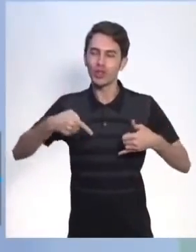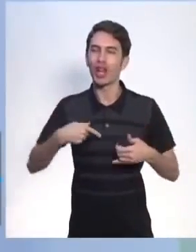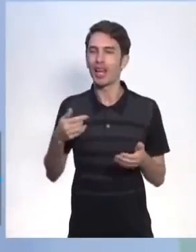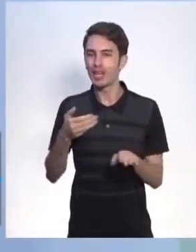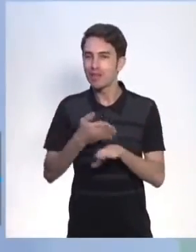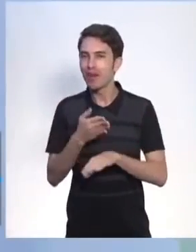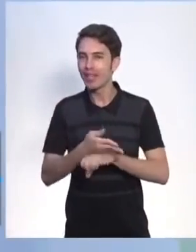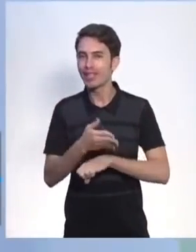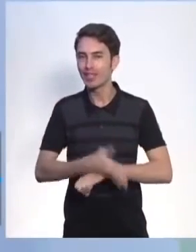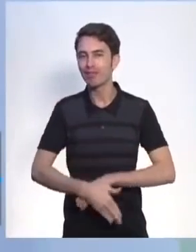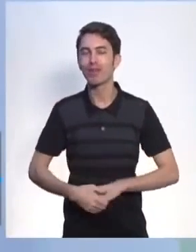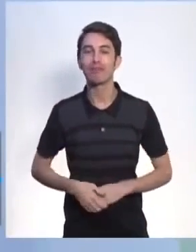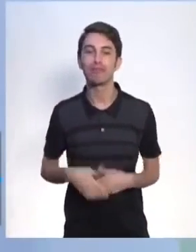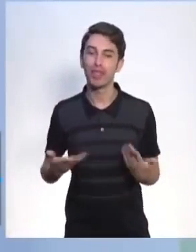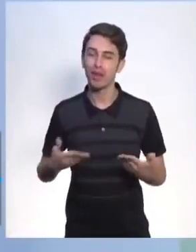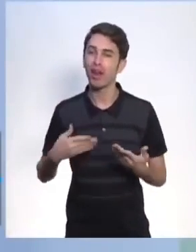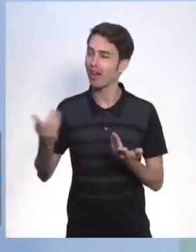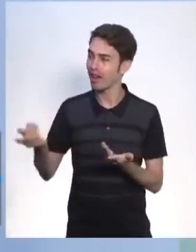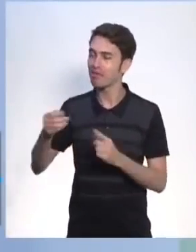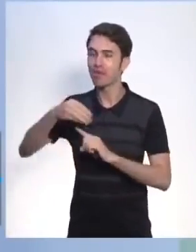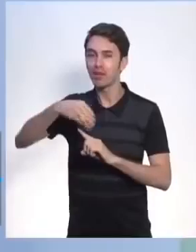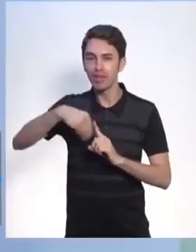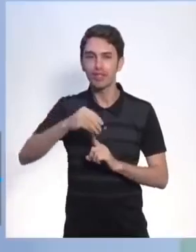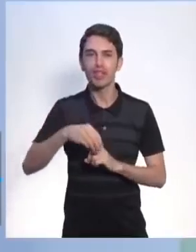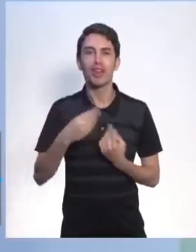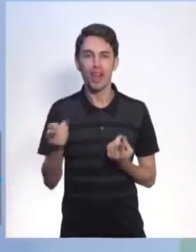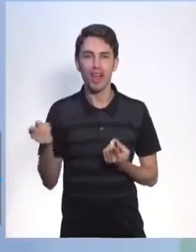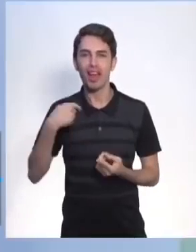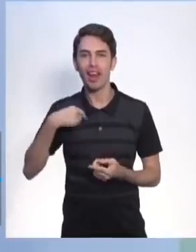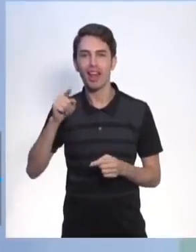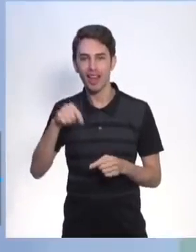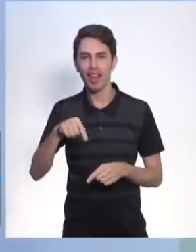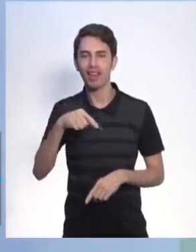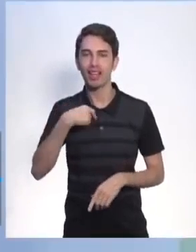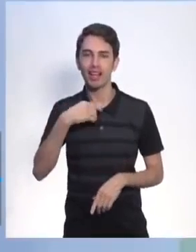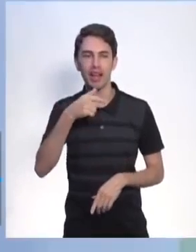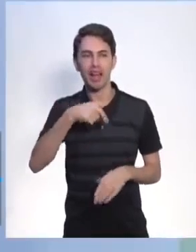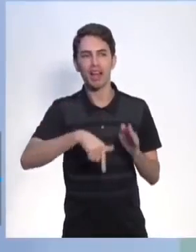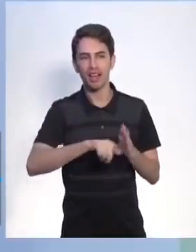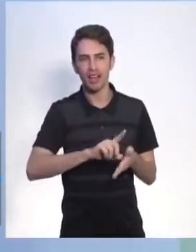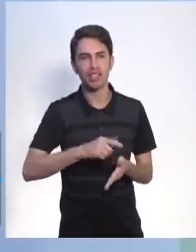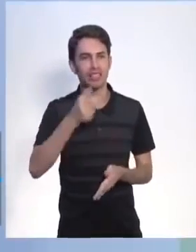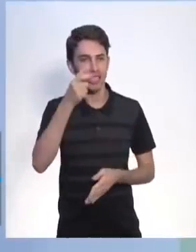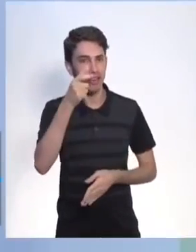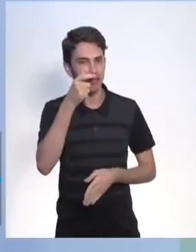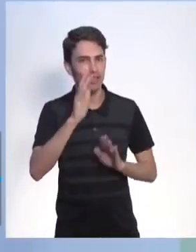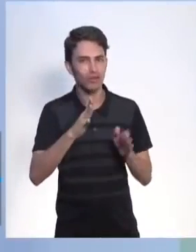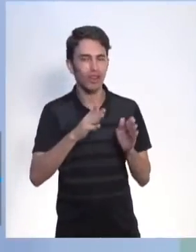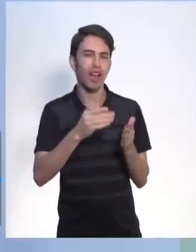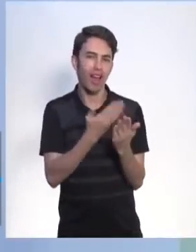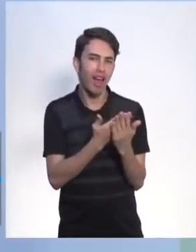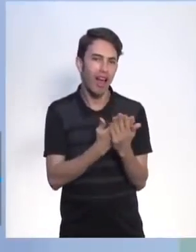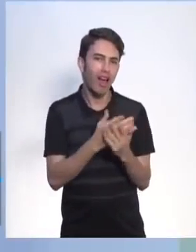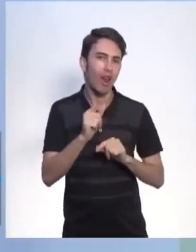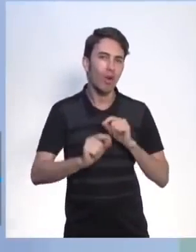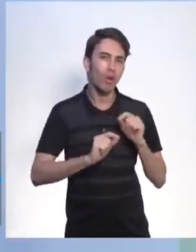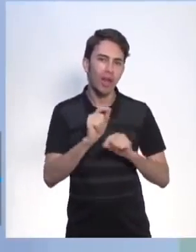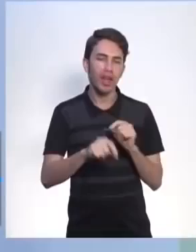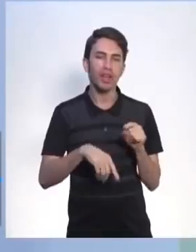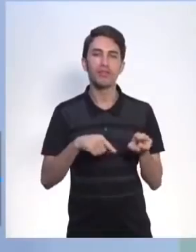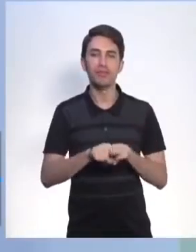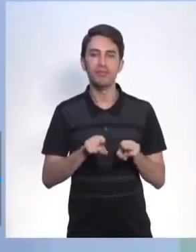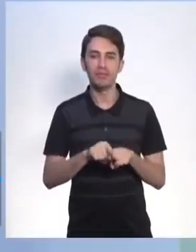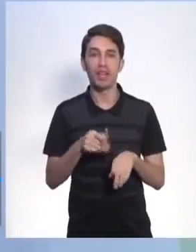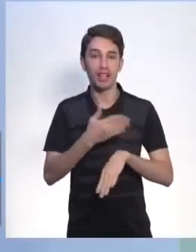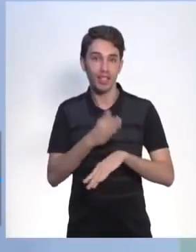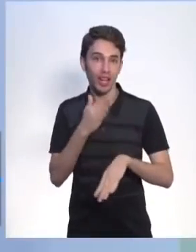mediar aí o que vocês estão dizendo, hoje a ideia é ela, basicamente, ela já viu a aula antes, nós já passamos aí por isso, ela